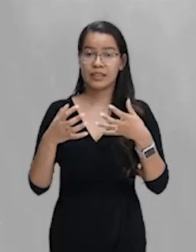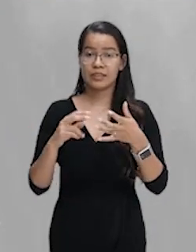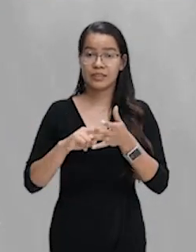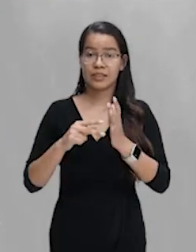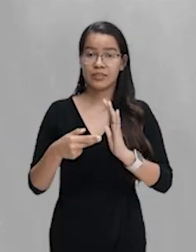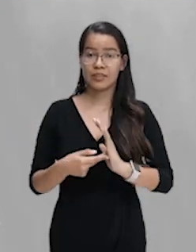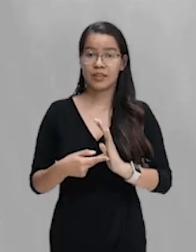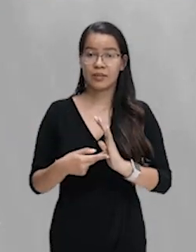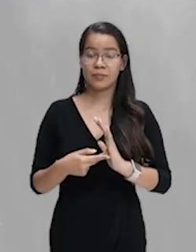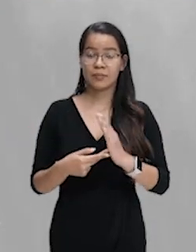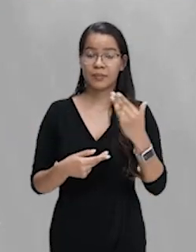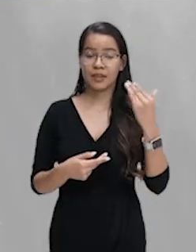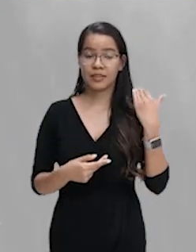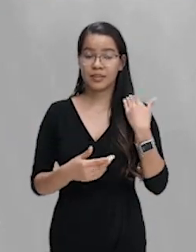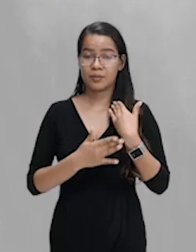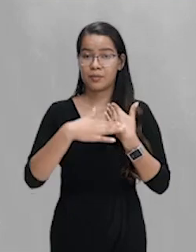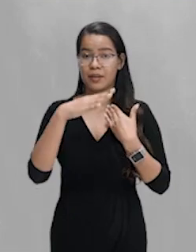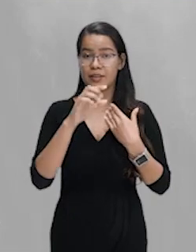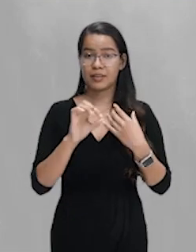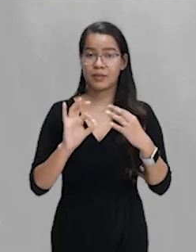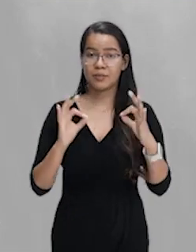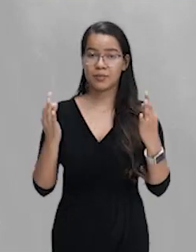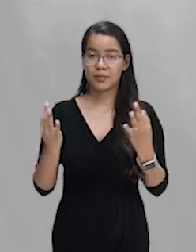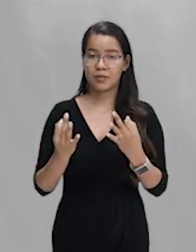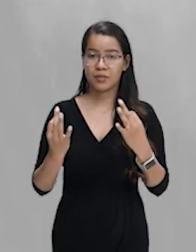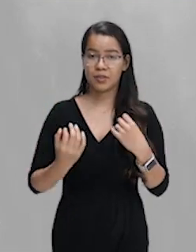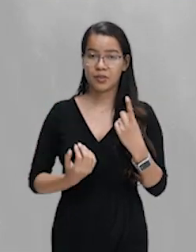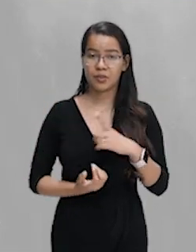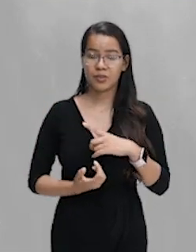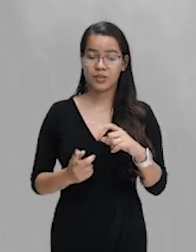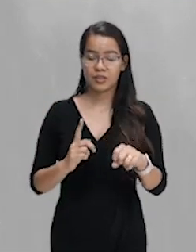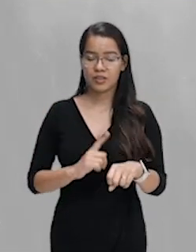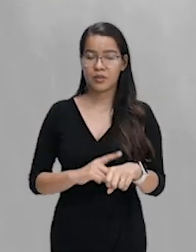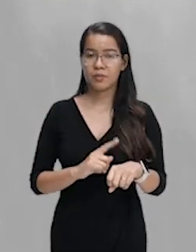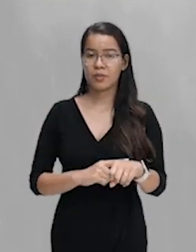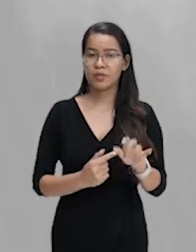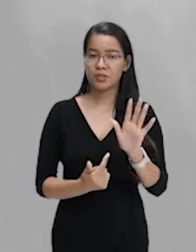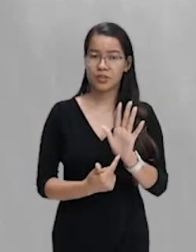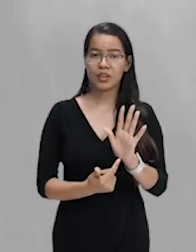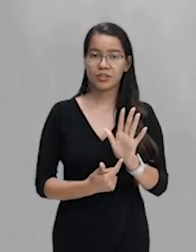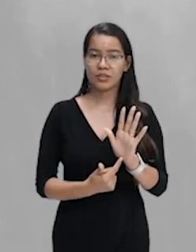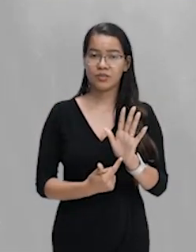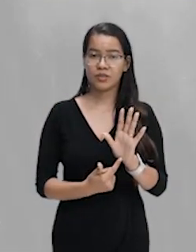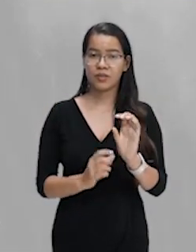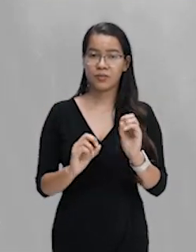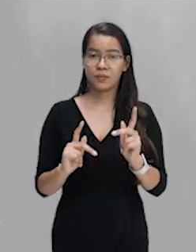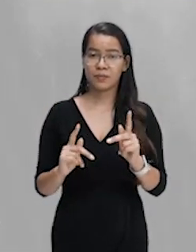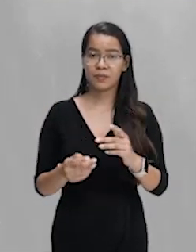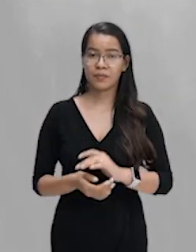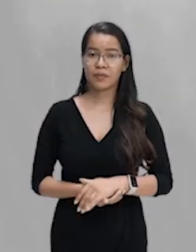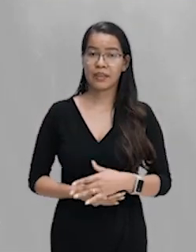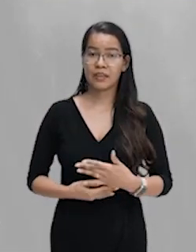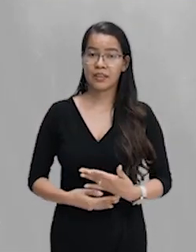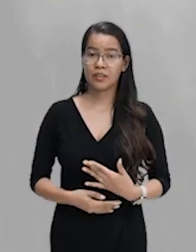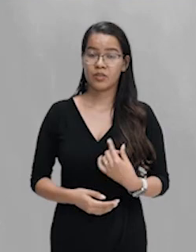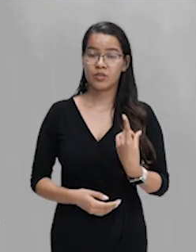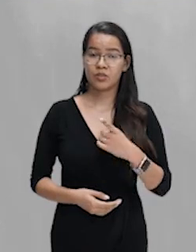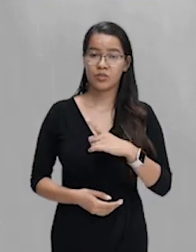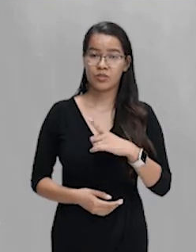pretérito mais que perfeito. E o tempo é o indicativo, o modo nosso é o indicativo, tá bom? Então, a gente